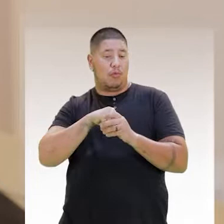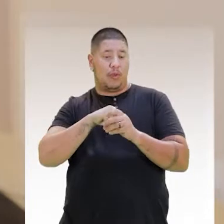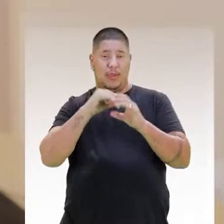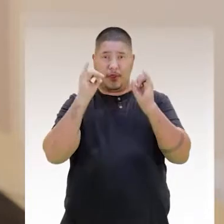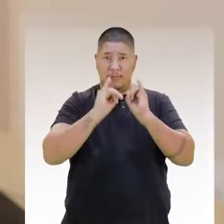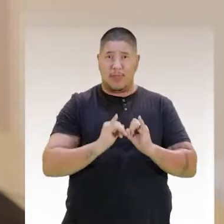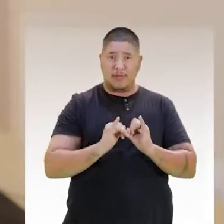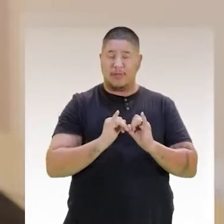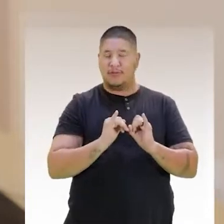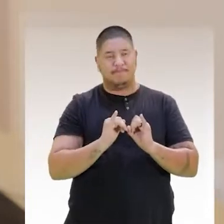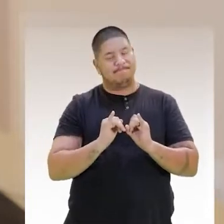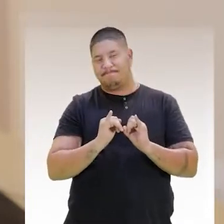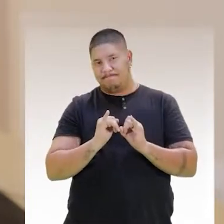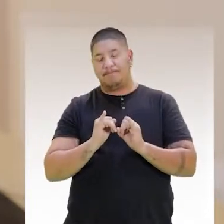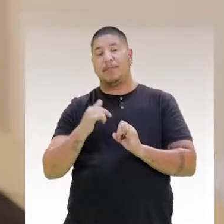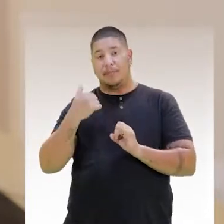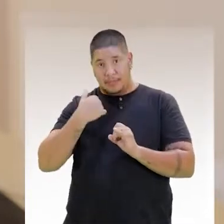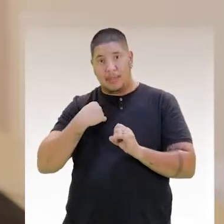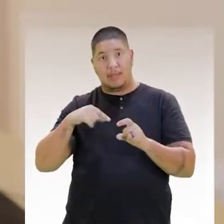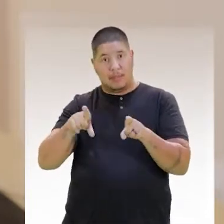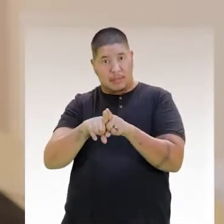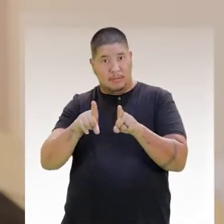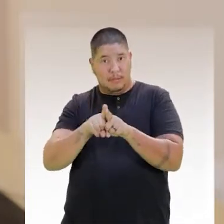imagens. Eu